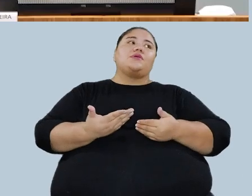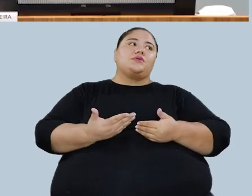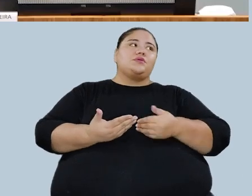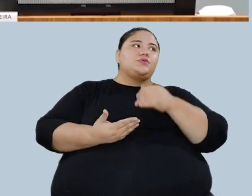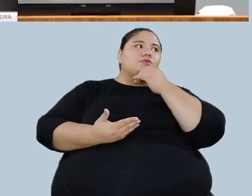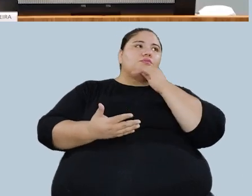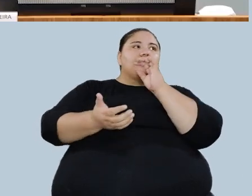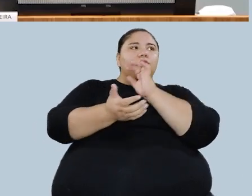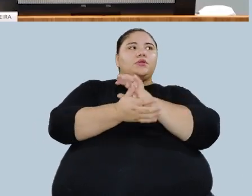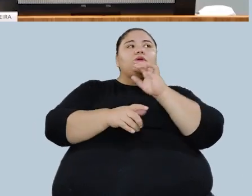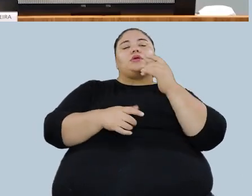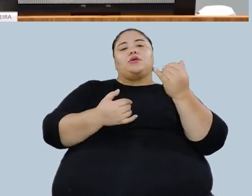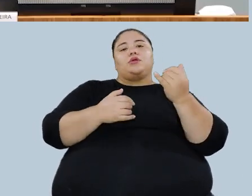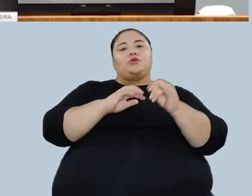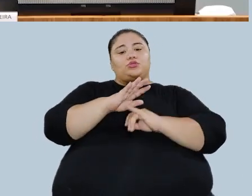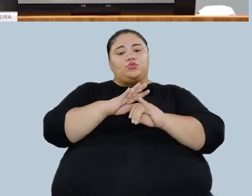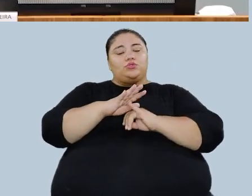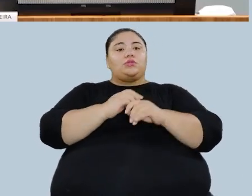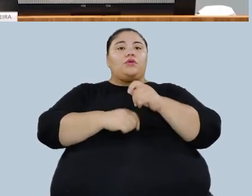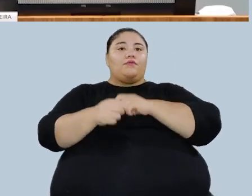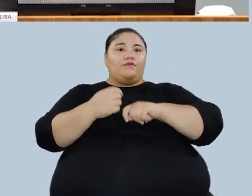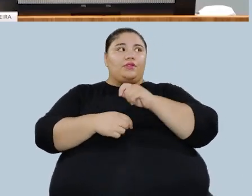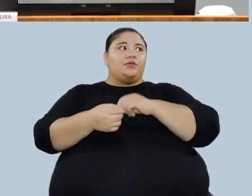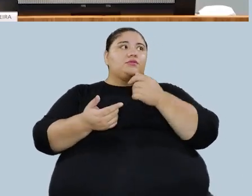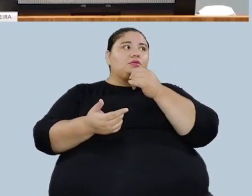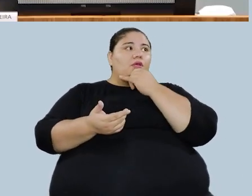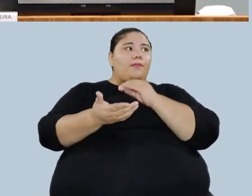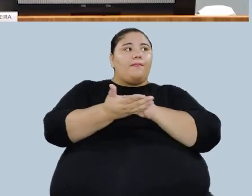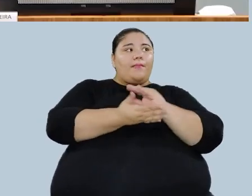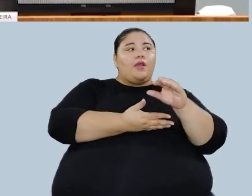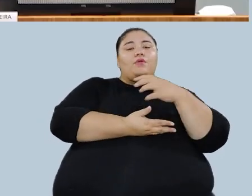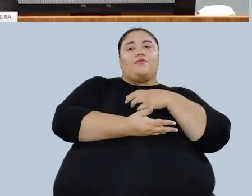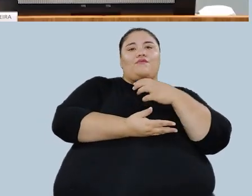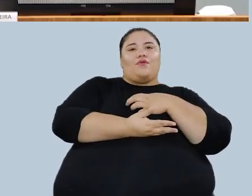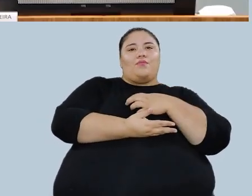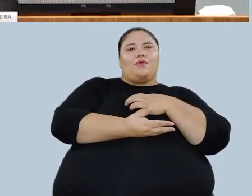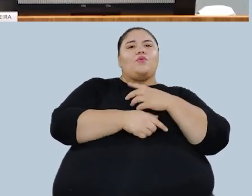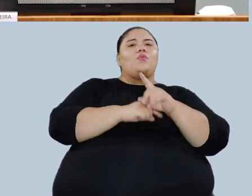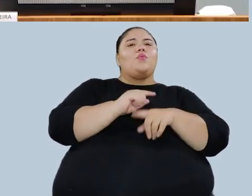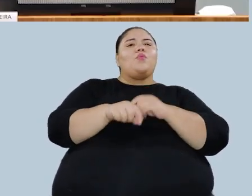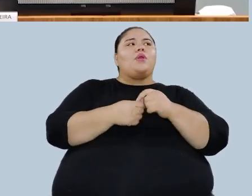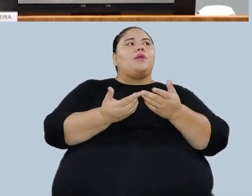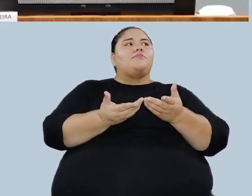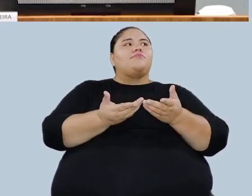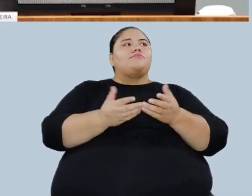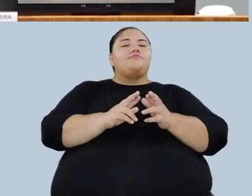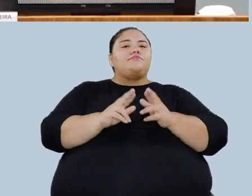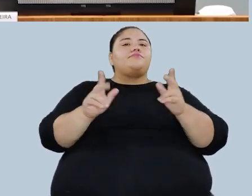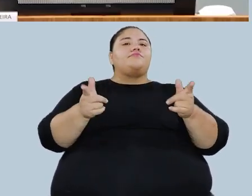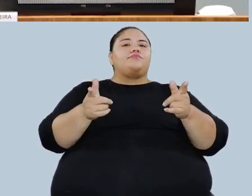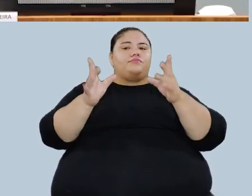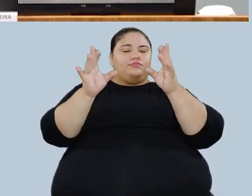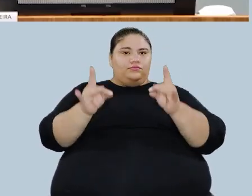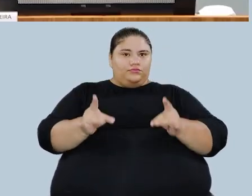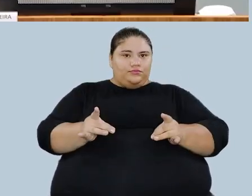exclusivamente por instituições financeiras, remunerados de alguma forma. Então, o que fez o tratamento aqui